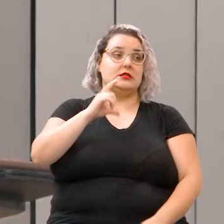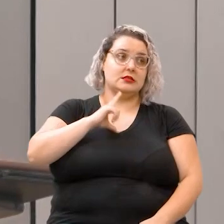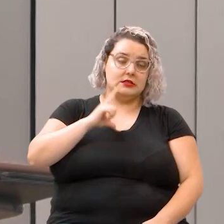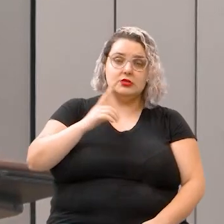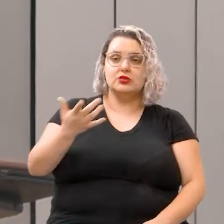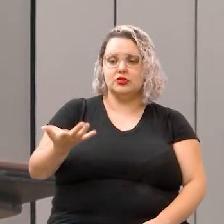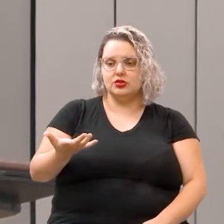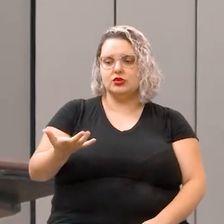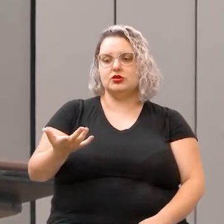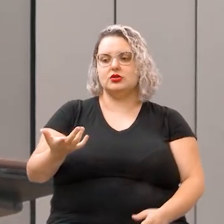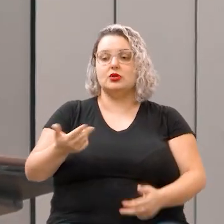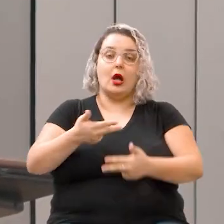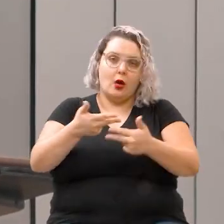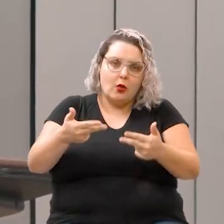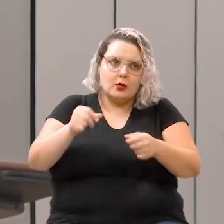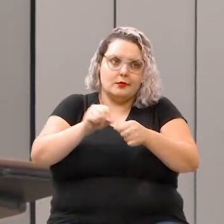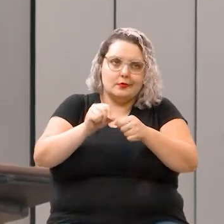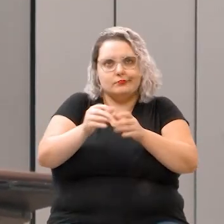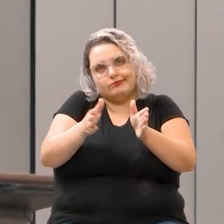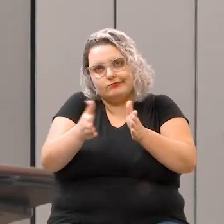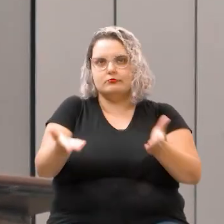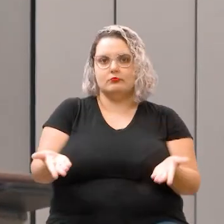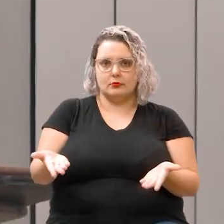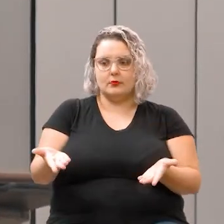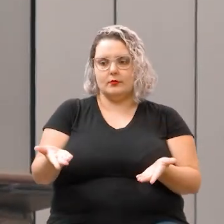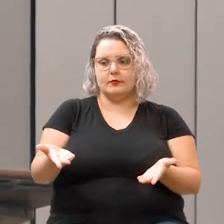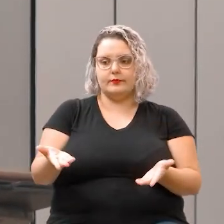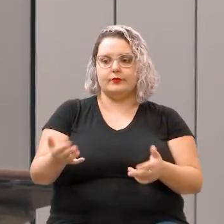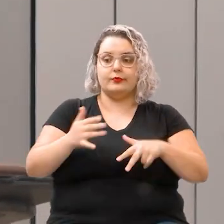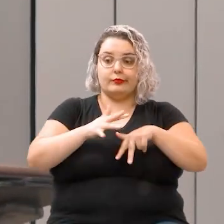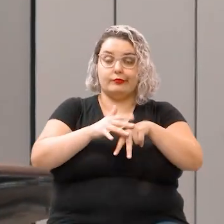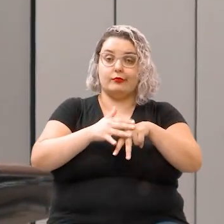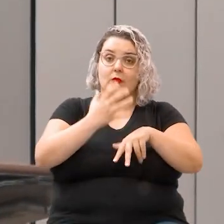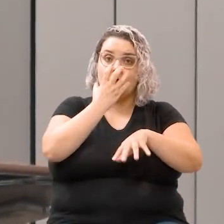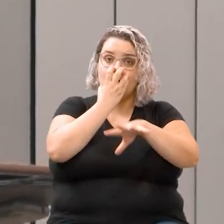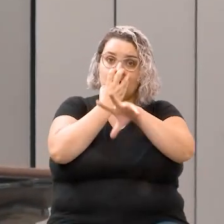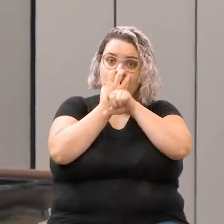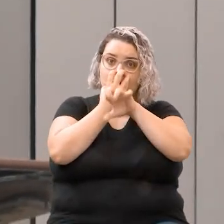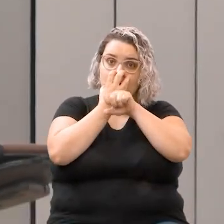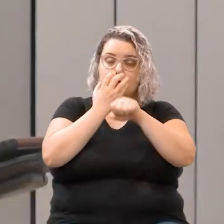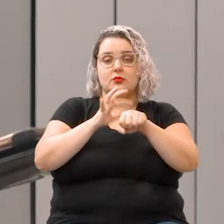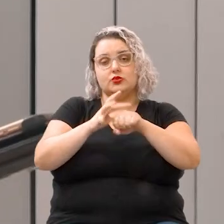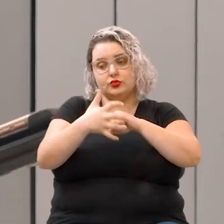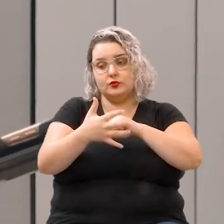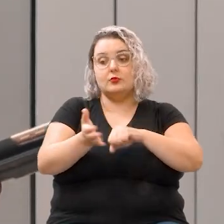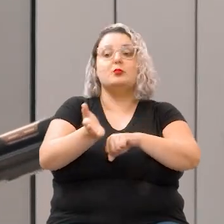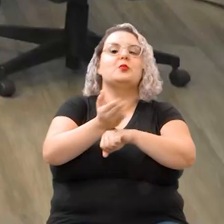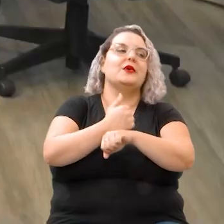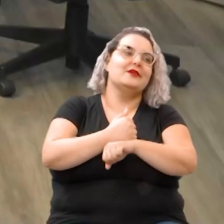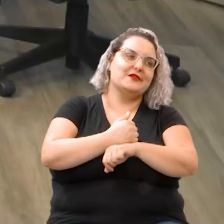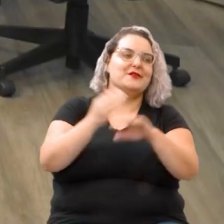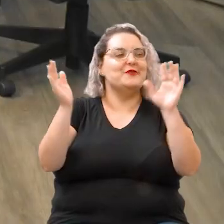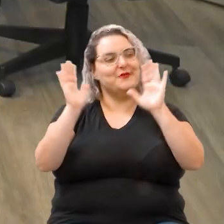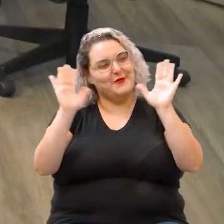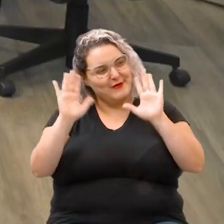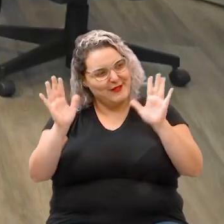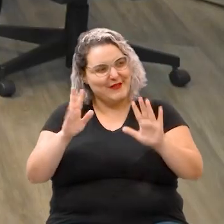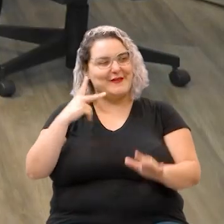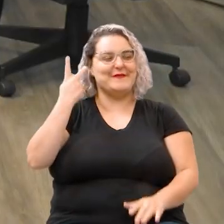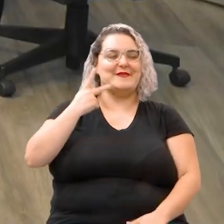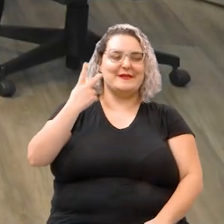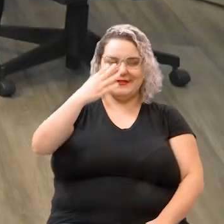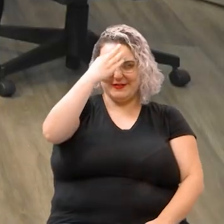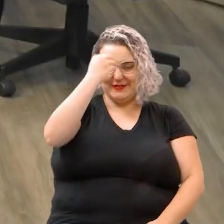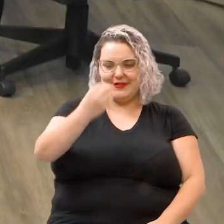tinha algo para se fazer naquele, por exemplo, num paciente entubado de Covid-19, mas antes, olá, vereador Jair da